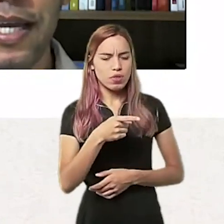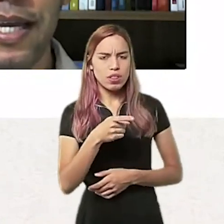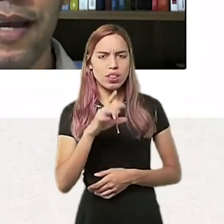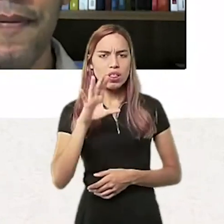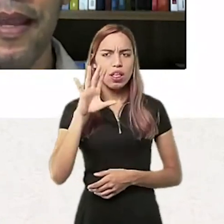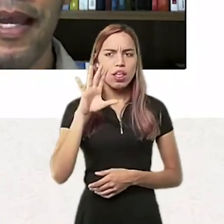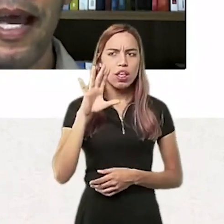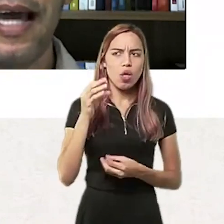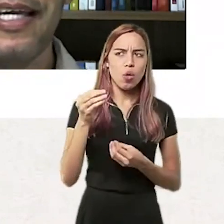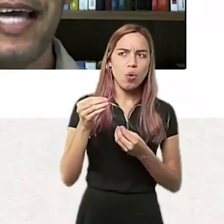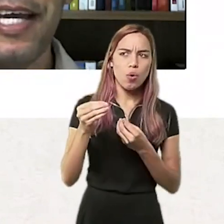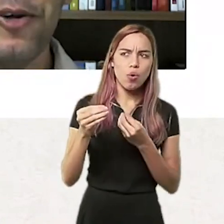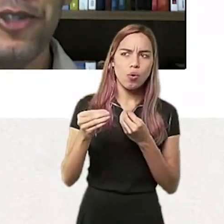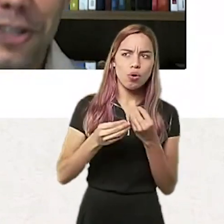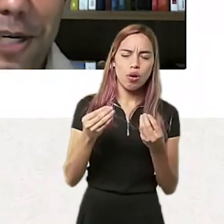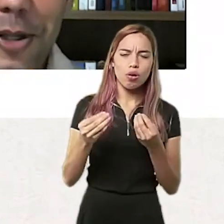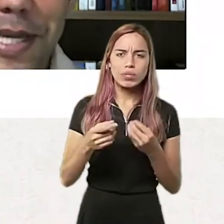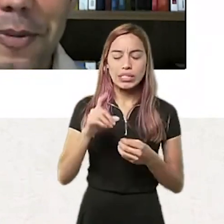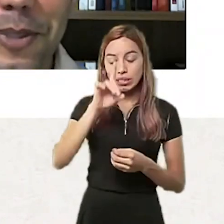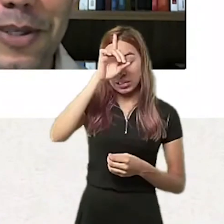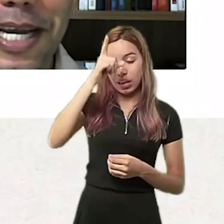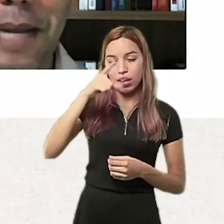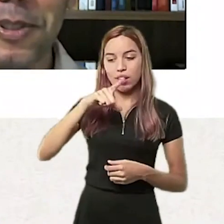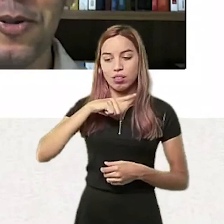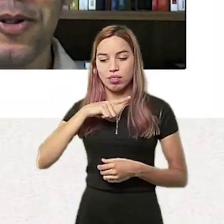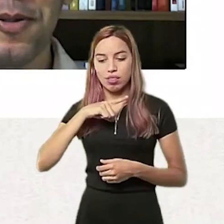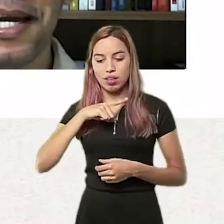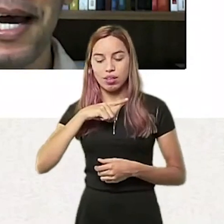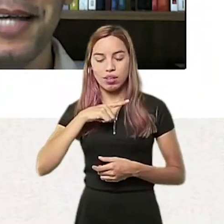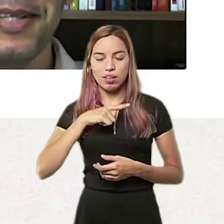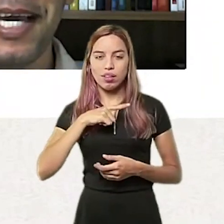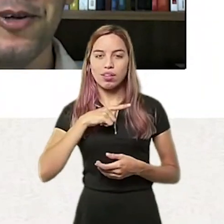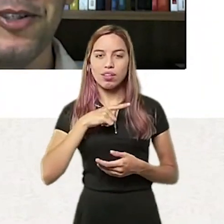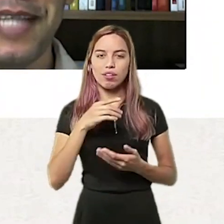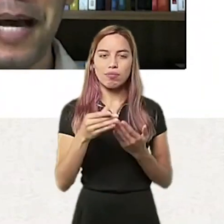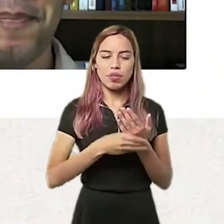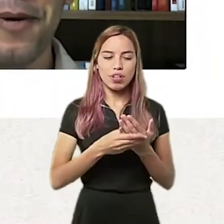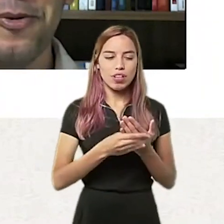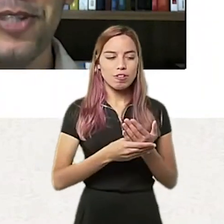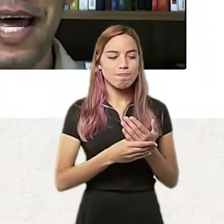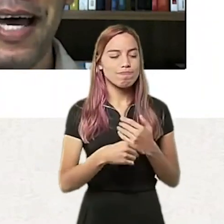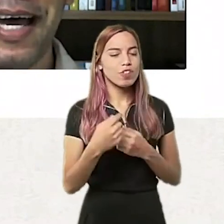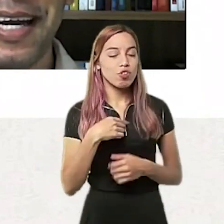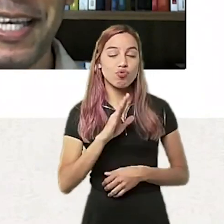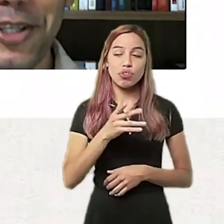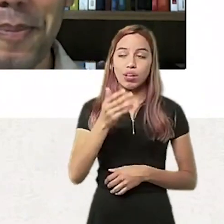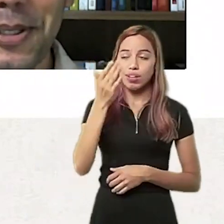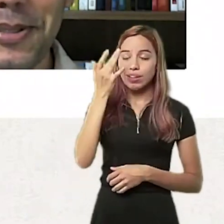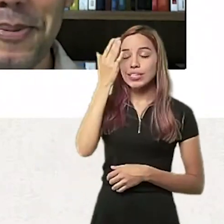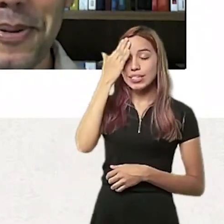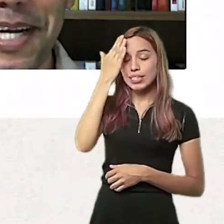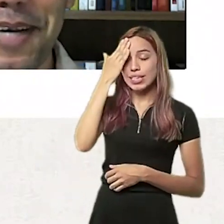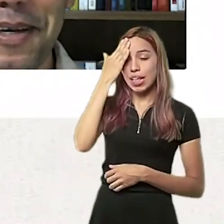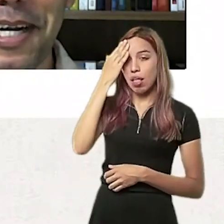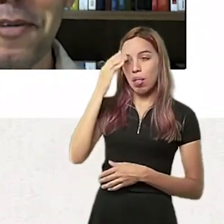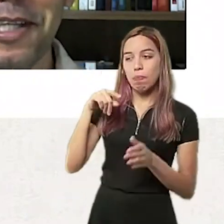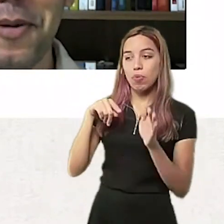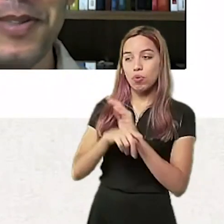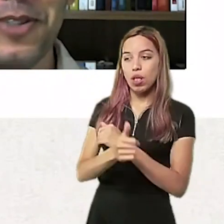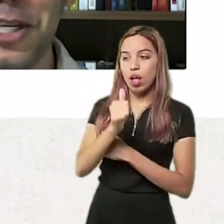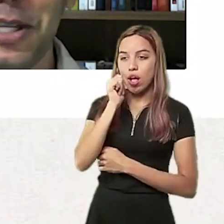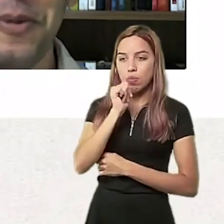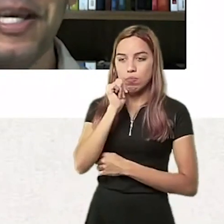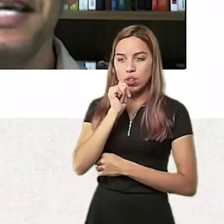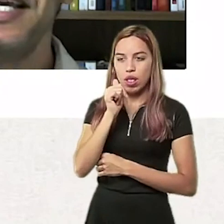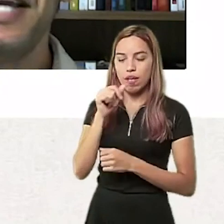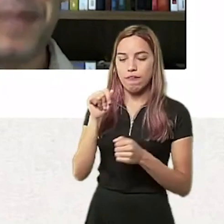ou Odisseia. E aí eu já tinha gostado muito da capa de Torto Arado, né? Eu disse, pergunta a Aline Bispo, ela vai dar